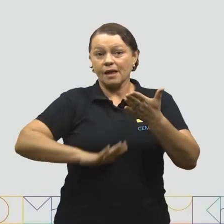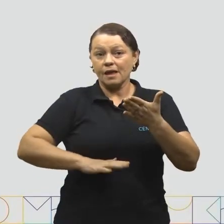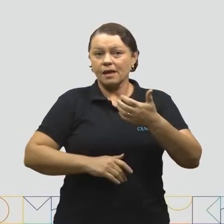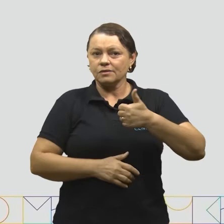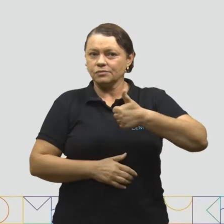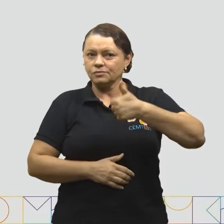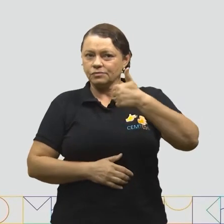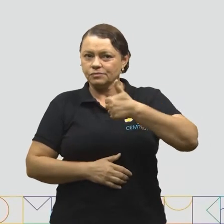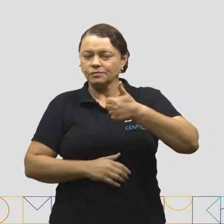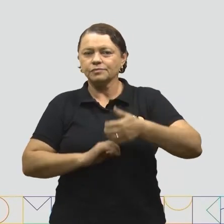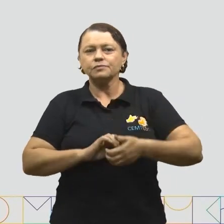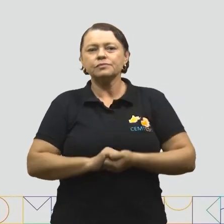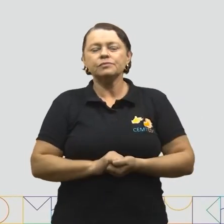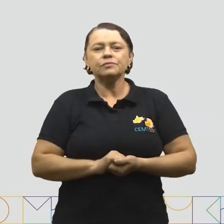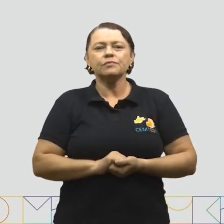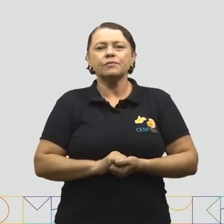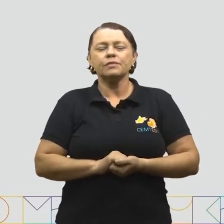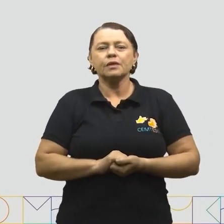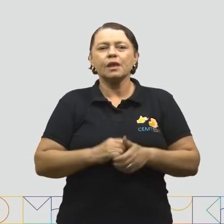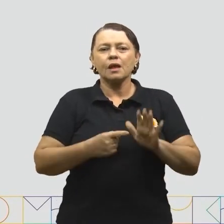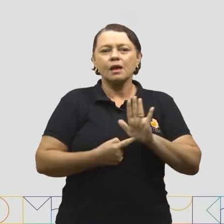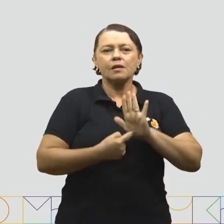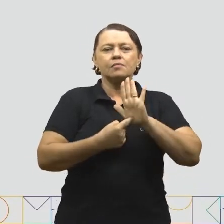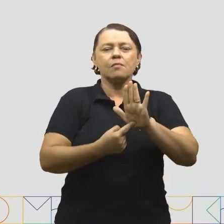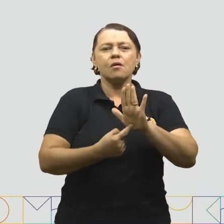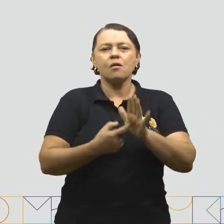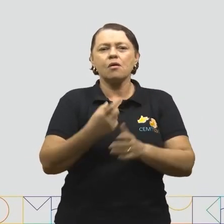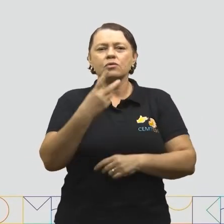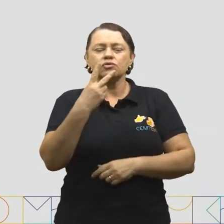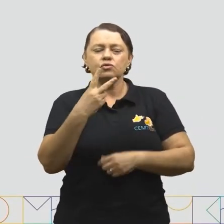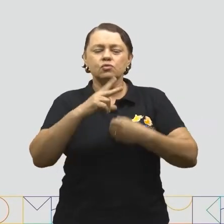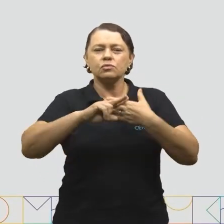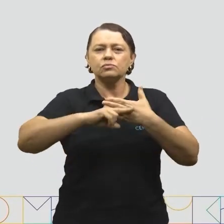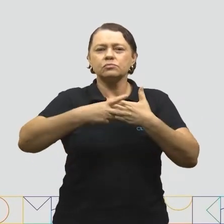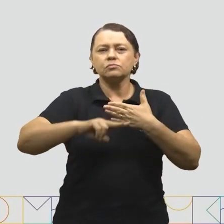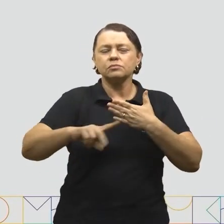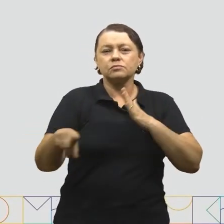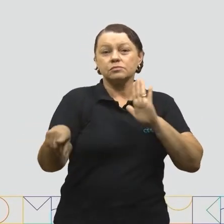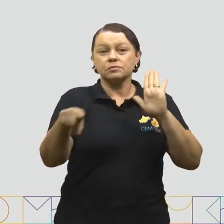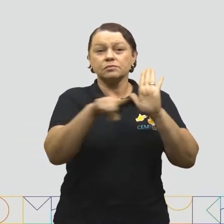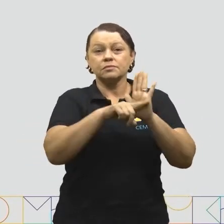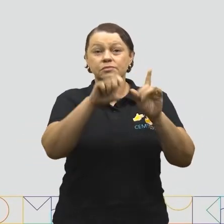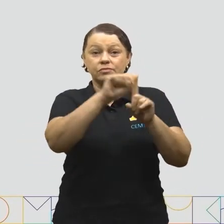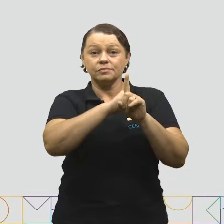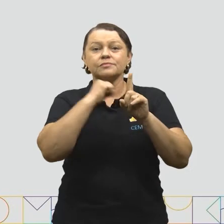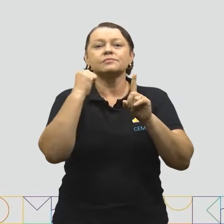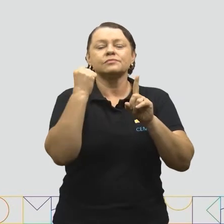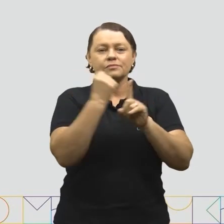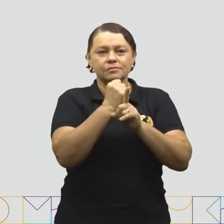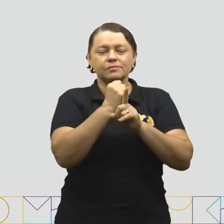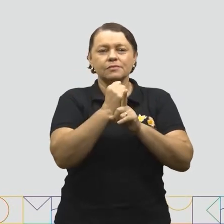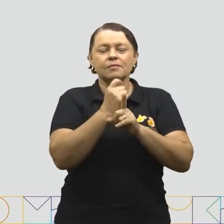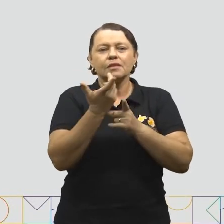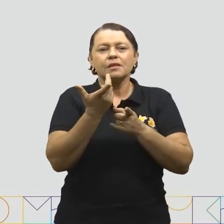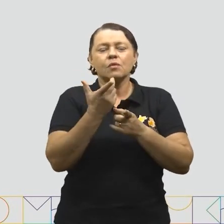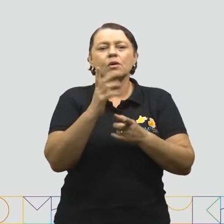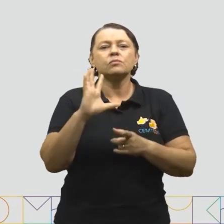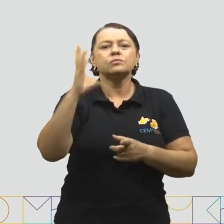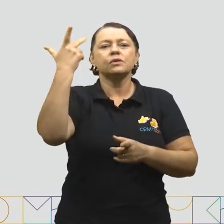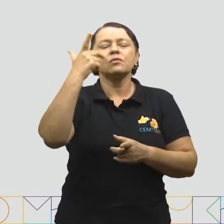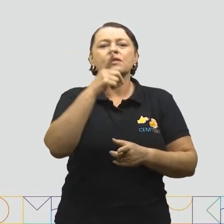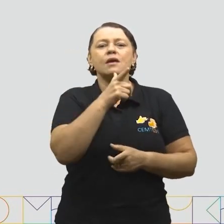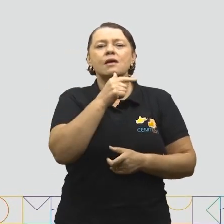Atividade 1. Cite duas das consequências negativas para a sociedade quando o rio está